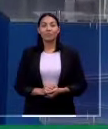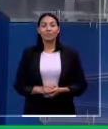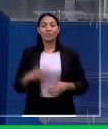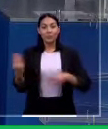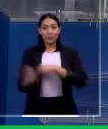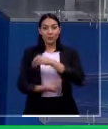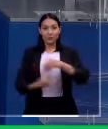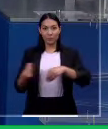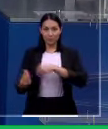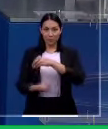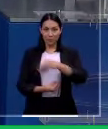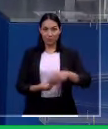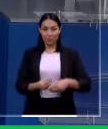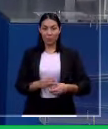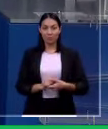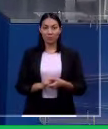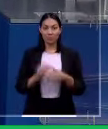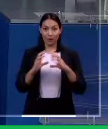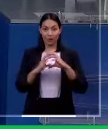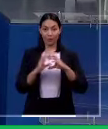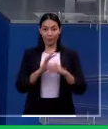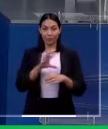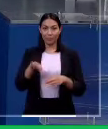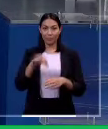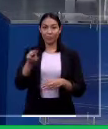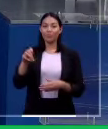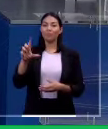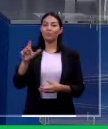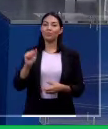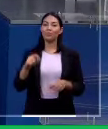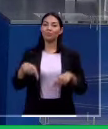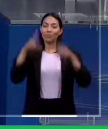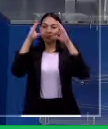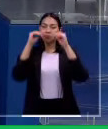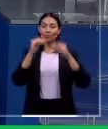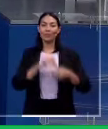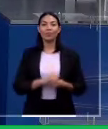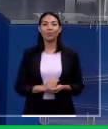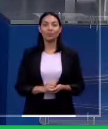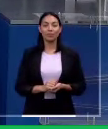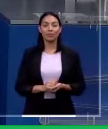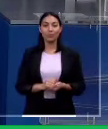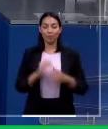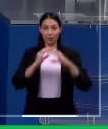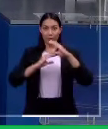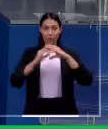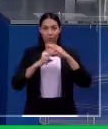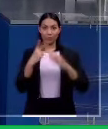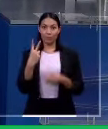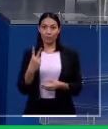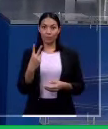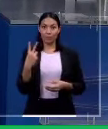Globo girando, misturando as bolas para o sorteio da Mega Sena desta noite. É o